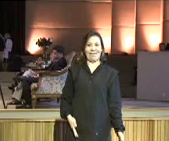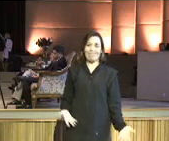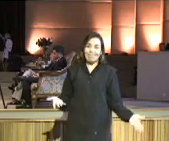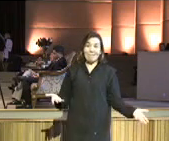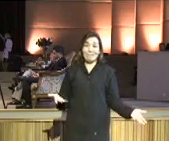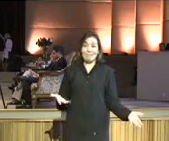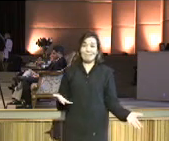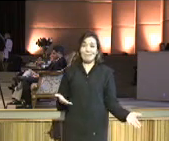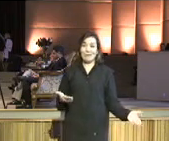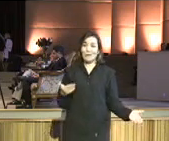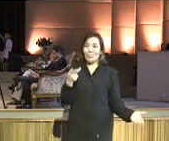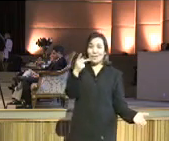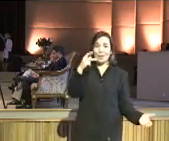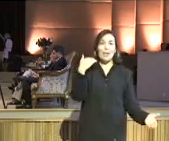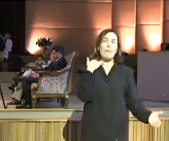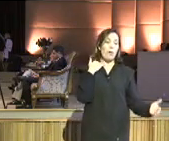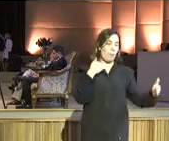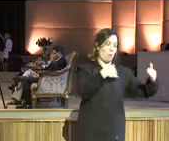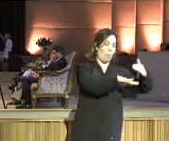Foi embora.